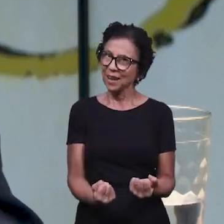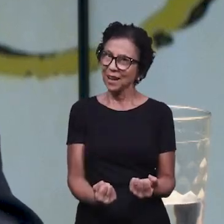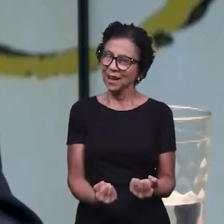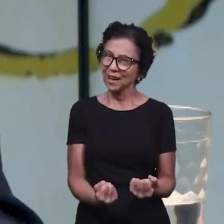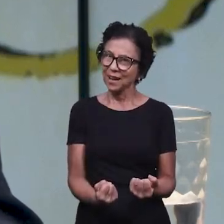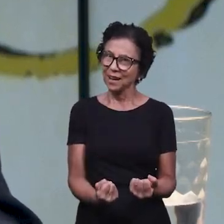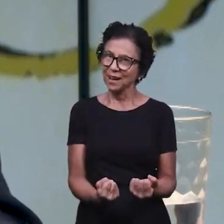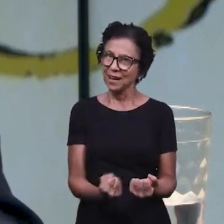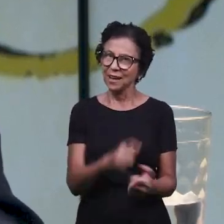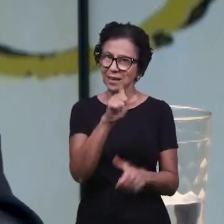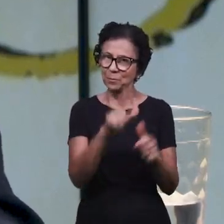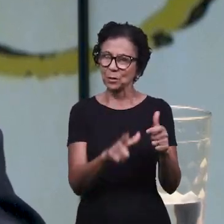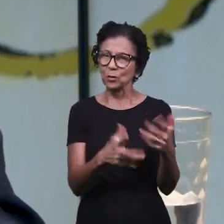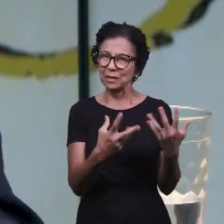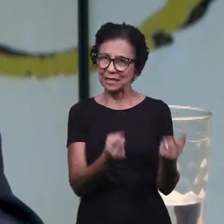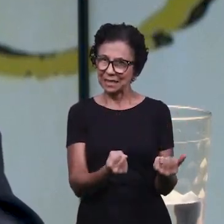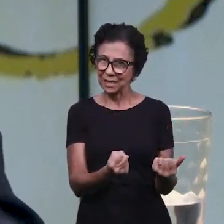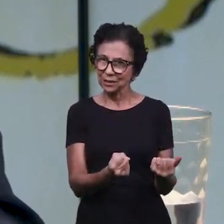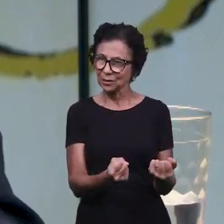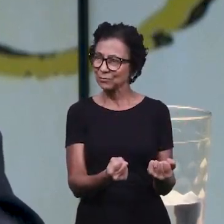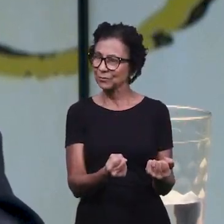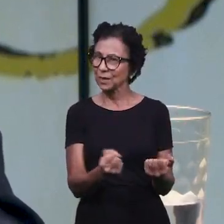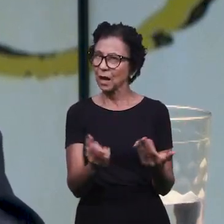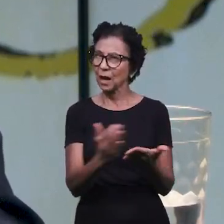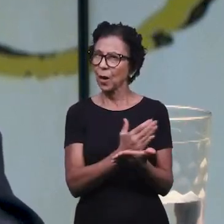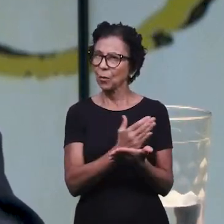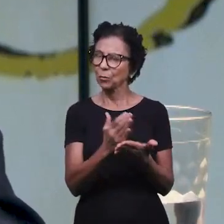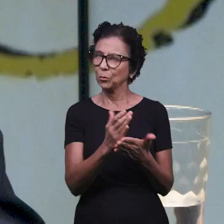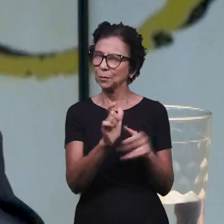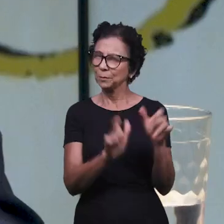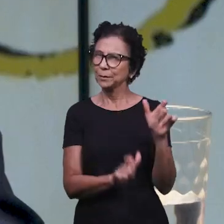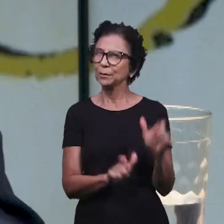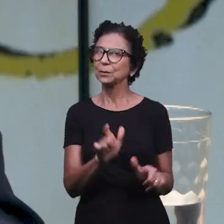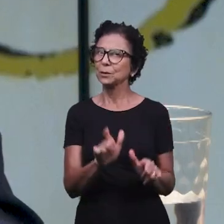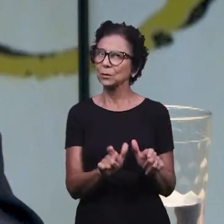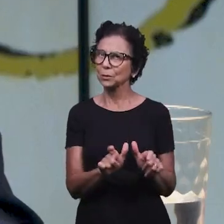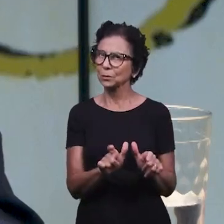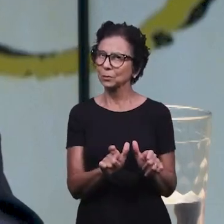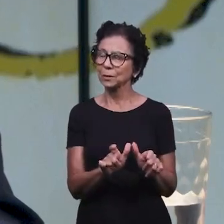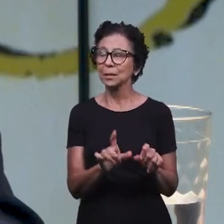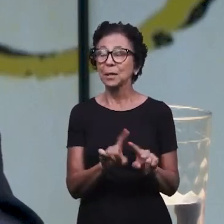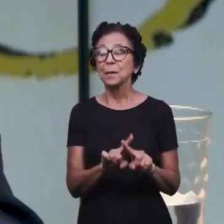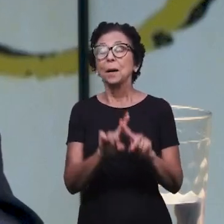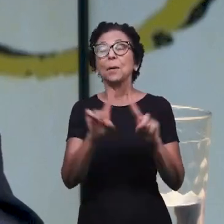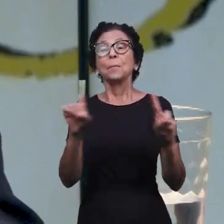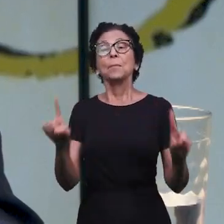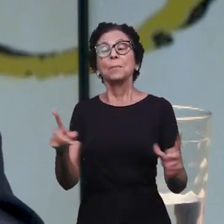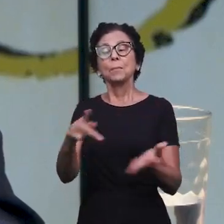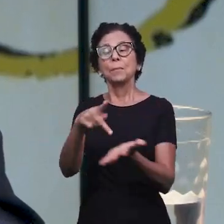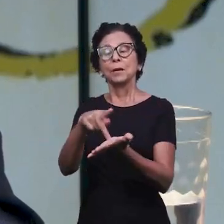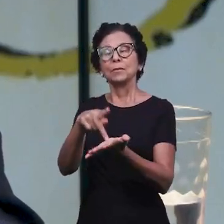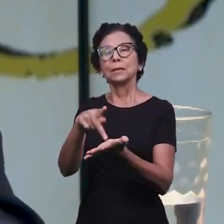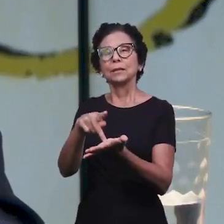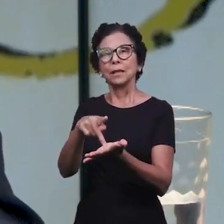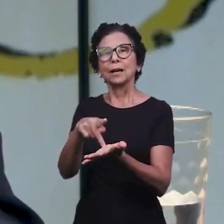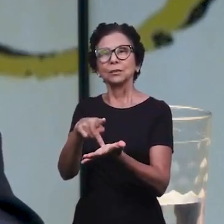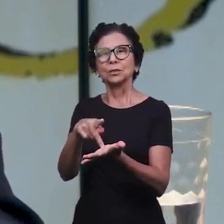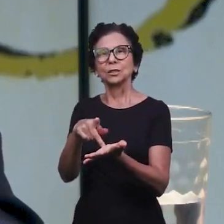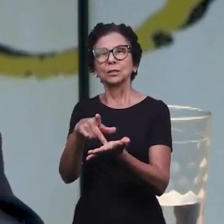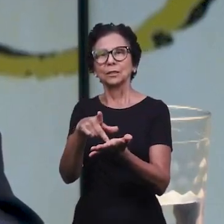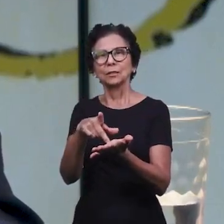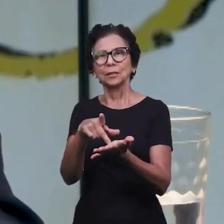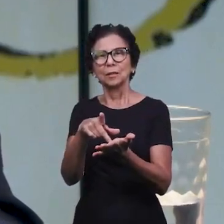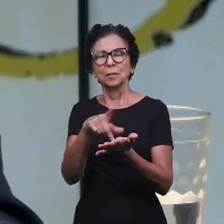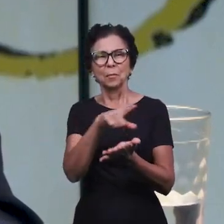estamos revestidos nela é uma verdade que pode ser pesada para muitos que descreem, mas para os que creem, a palavra é o